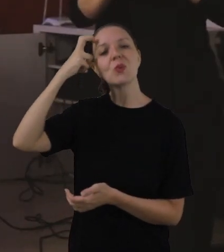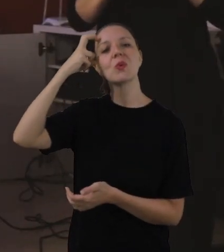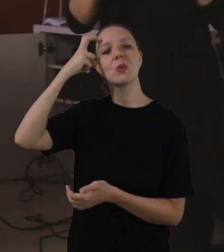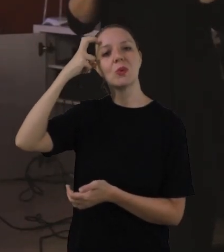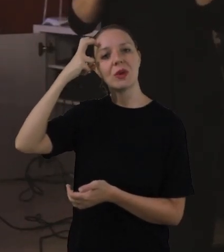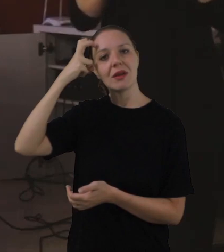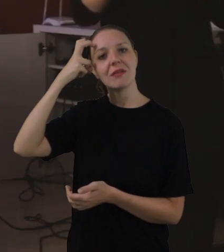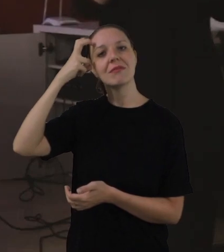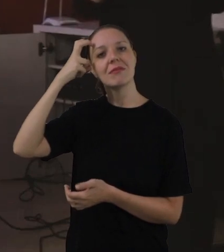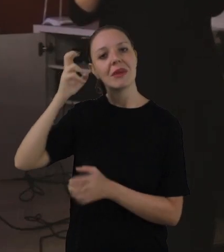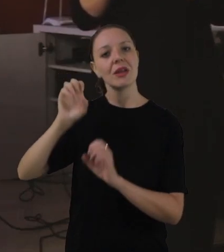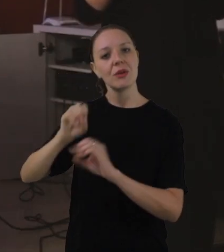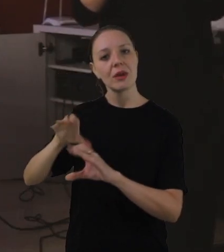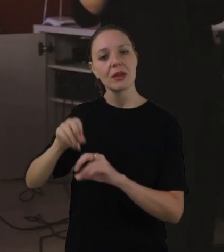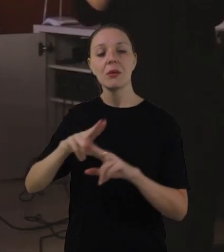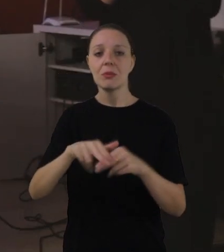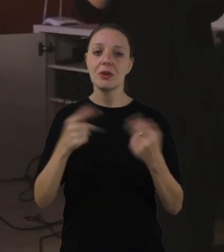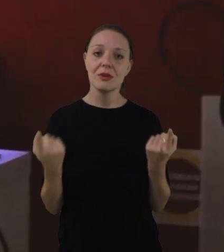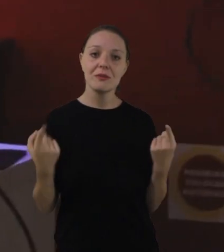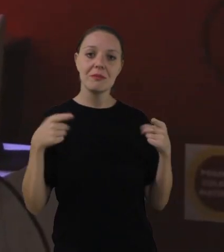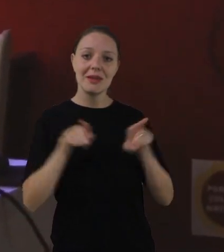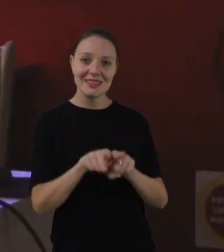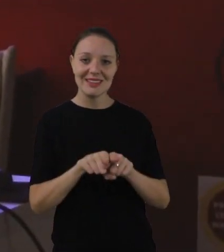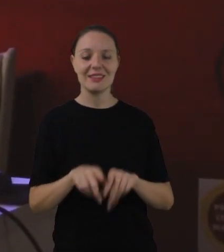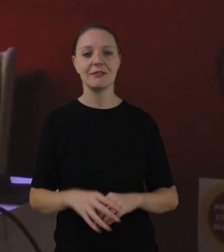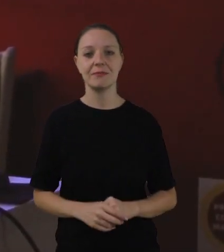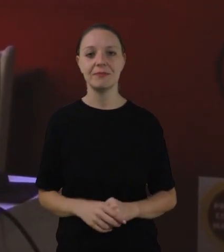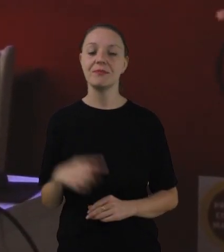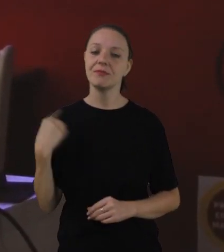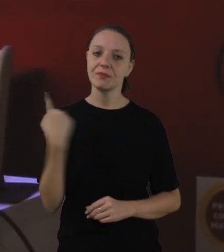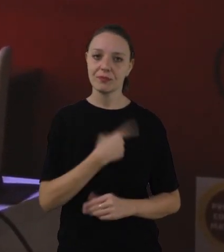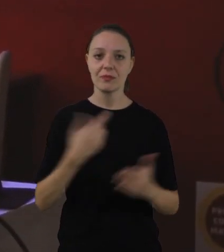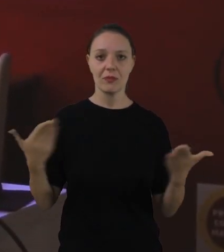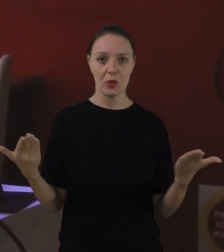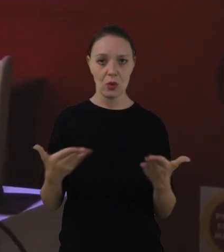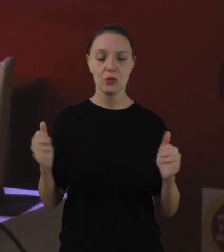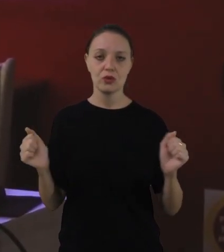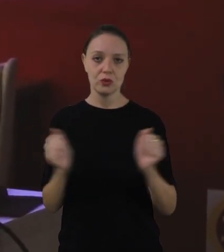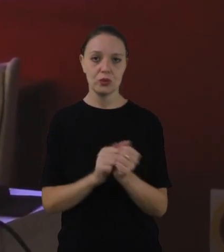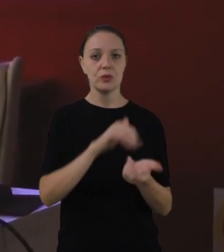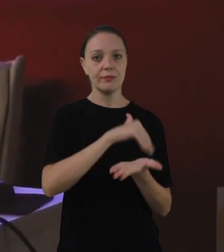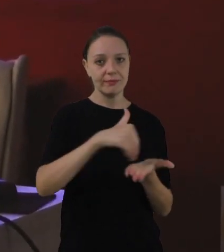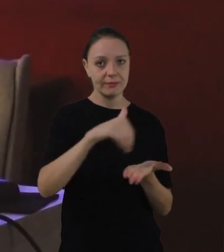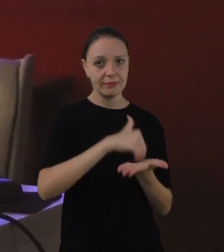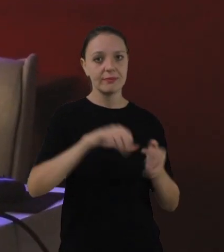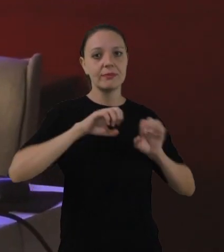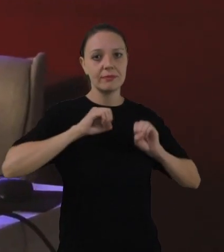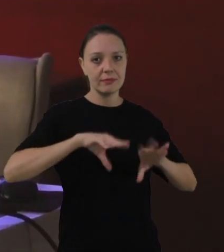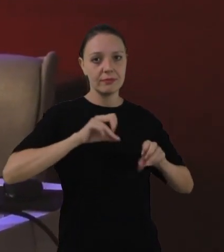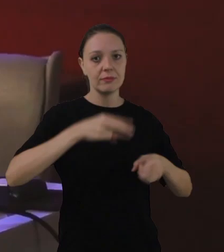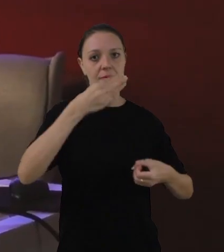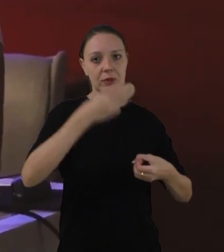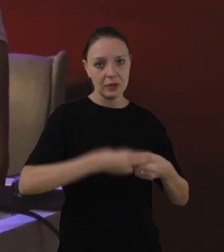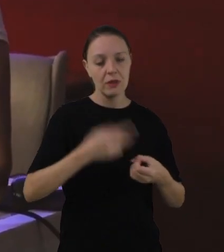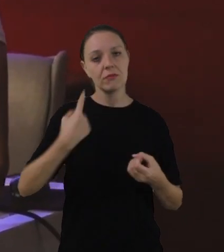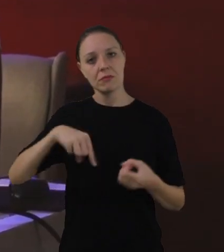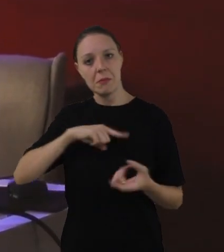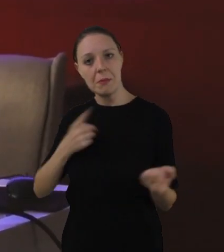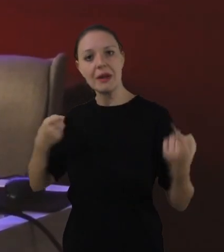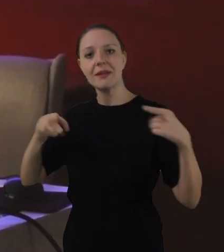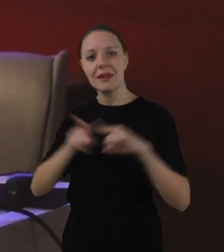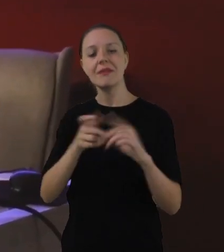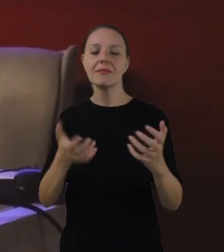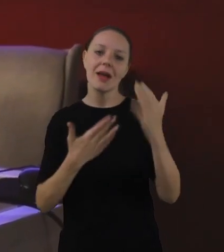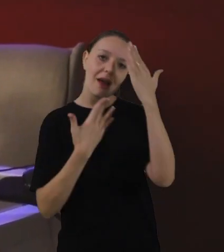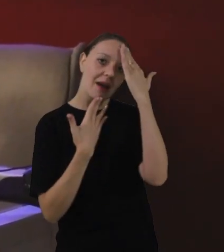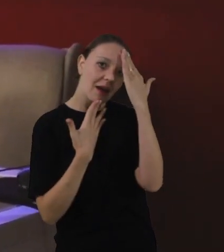fazer parcerias. Por isso que nós estamos aqui hoje. Nós temos uma parceria com a Secretaria de Educação, e aqui quero fazer um agradecimento público ao Cláudio e